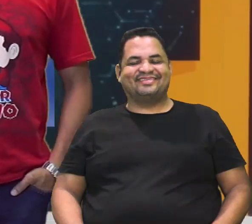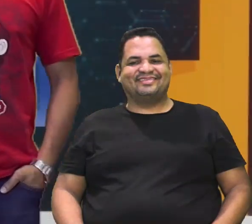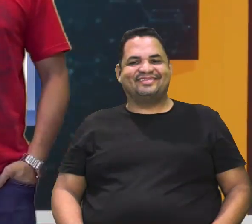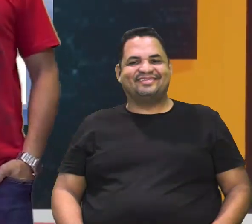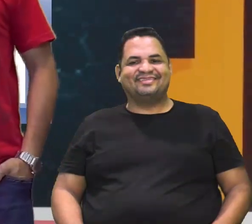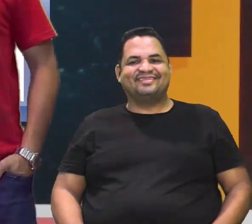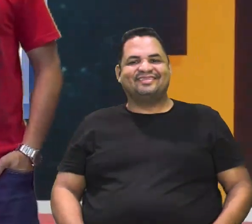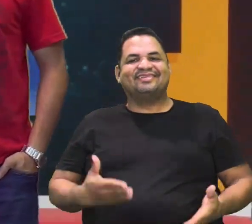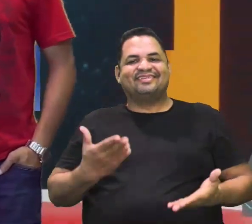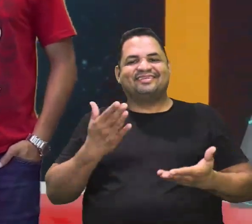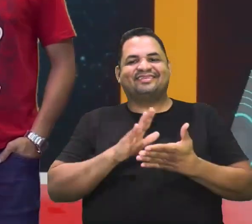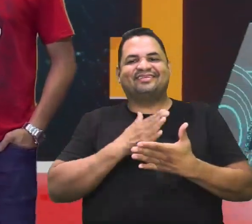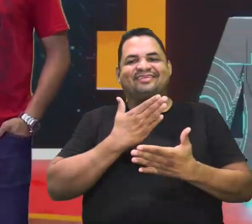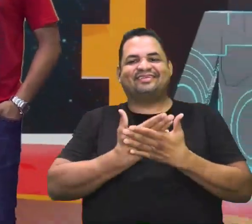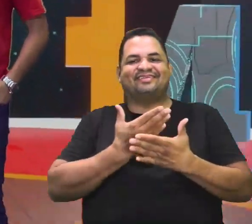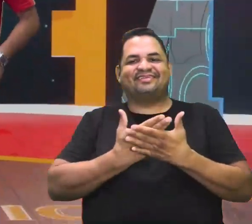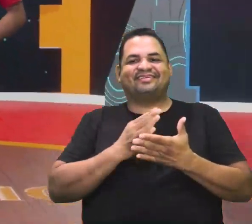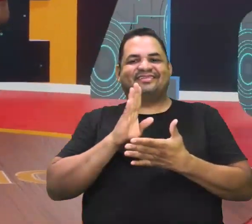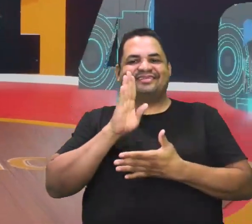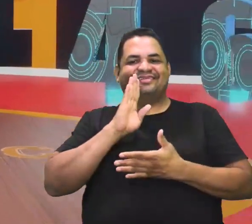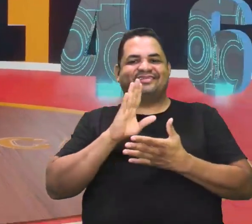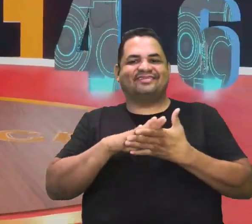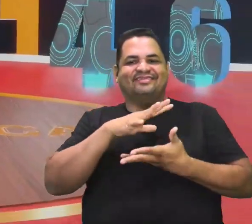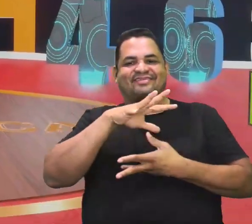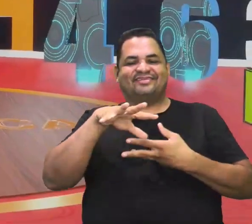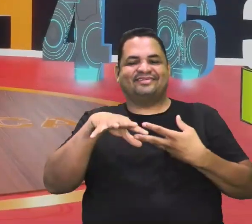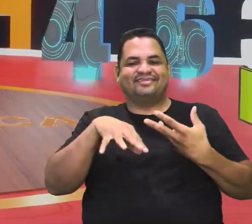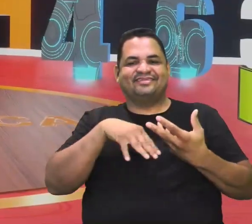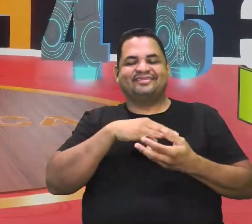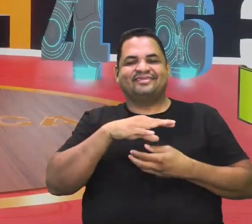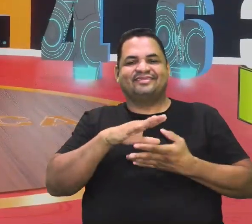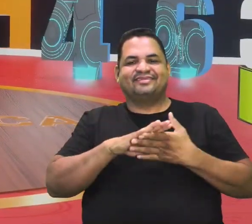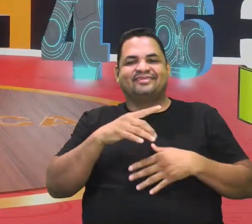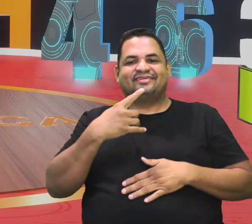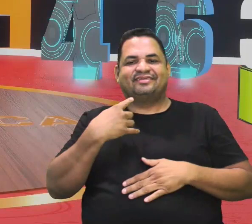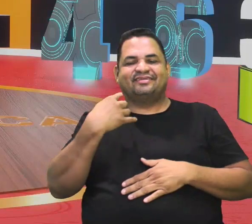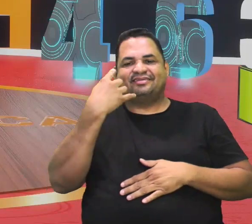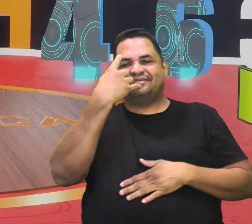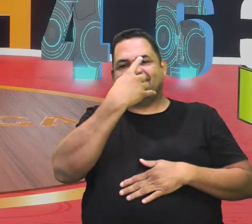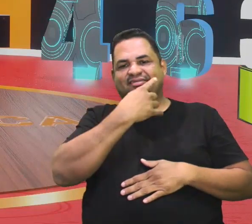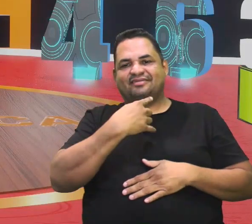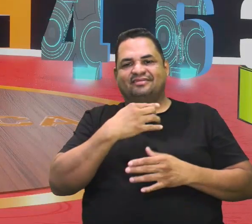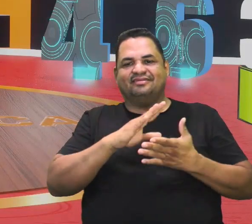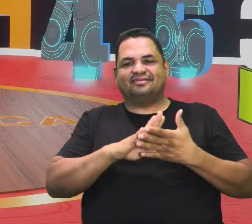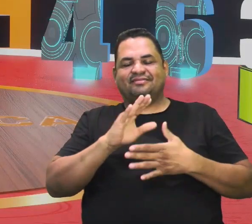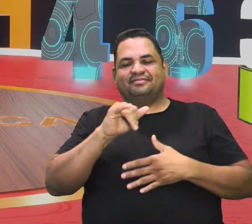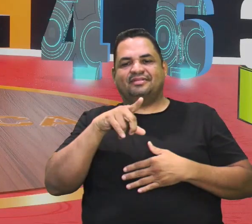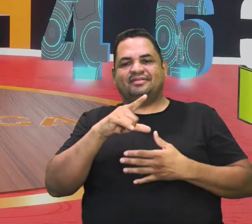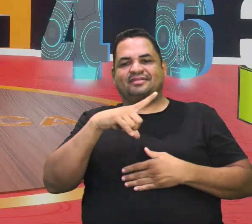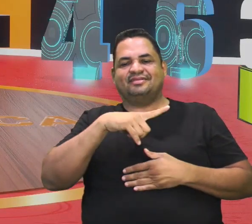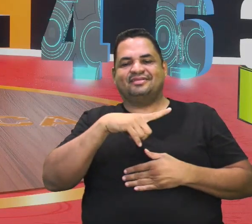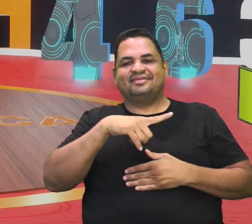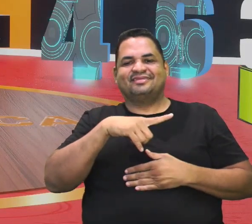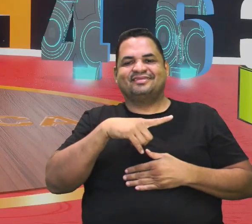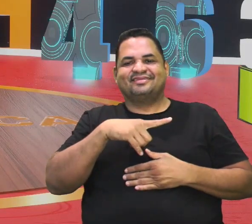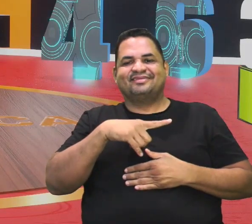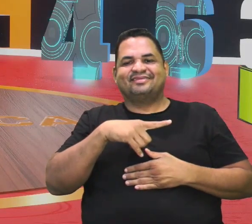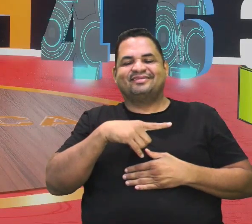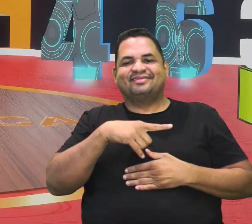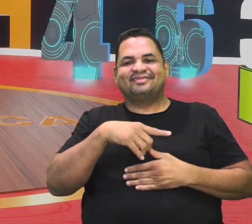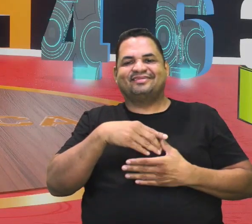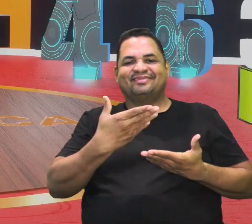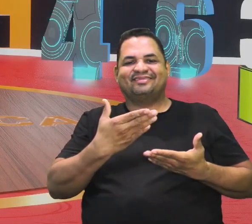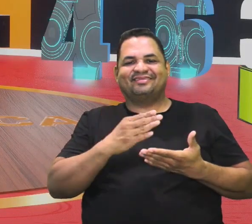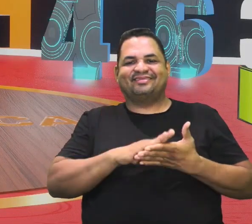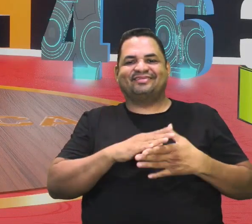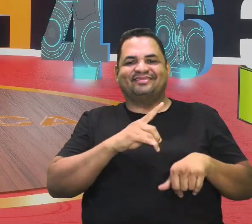O da última aula estava bem legal, né? O da última aula. Esses que envolvem horas são bem legais, tipo lá. Maria tem, não vou falar porque vai que tá numa das aulas